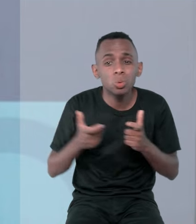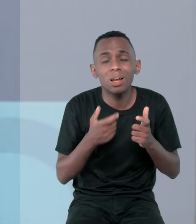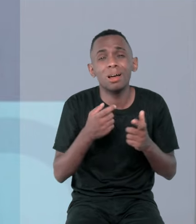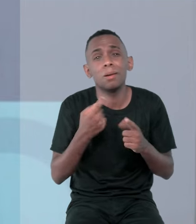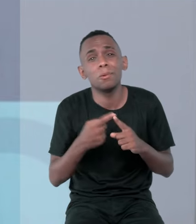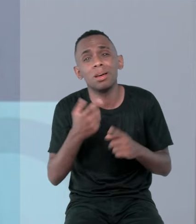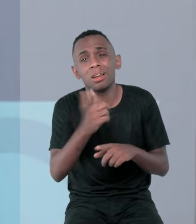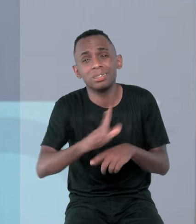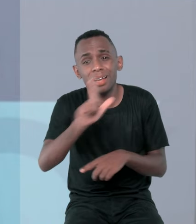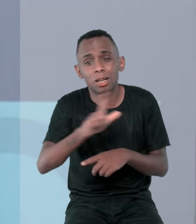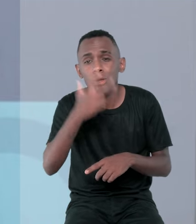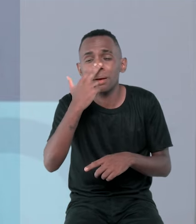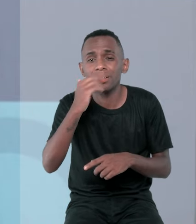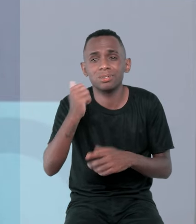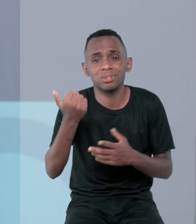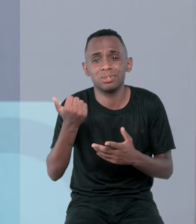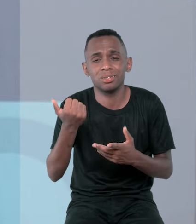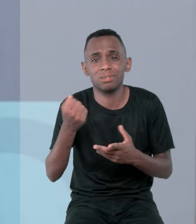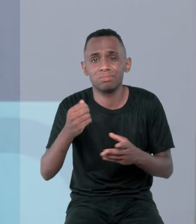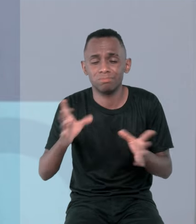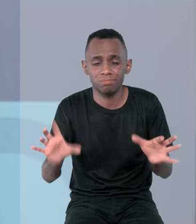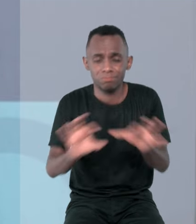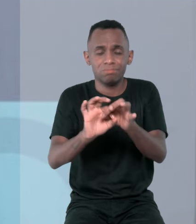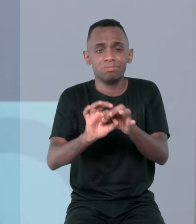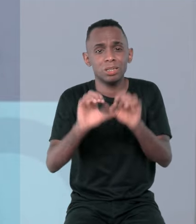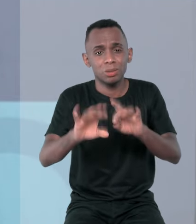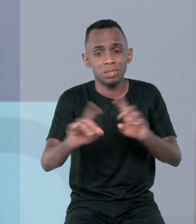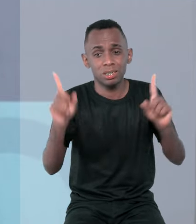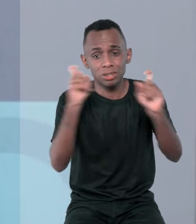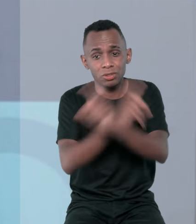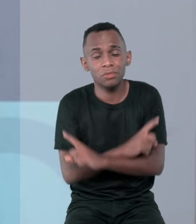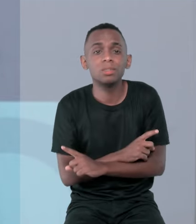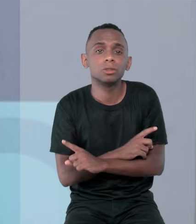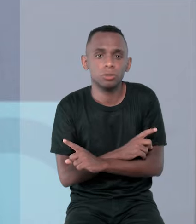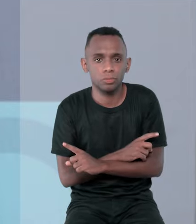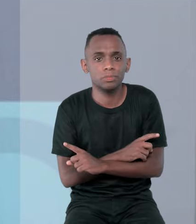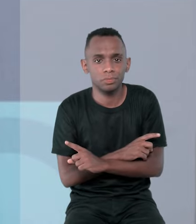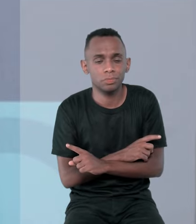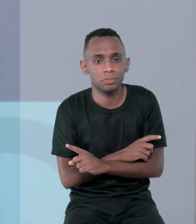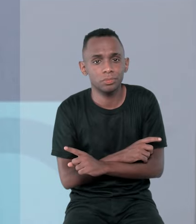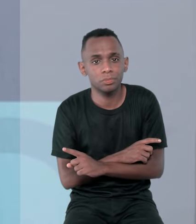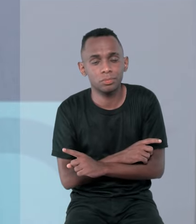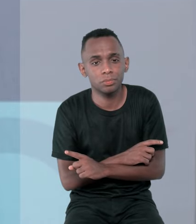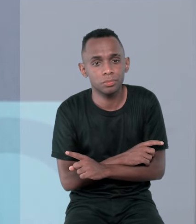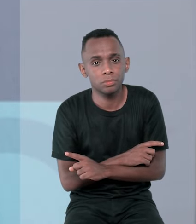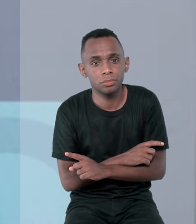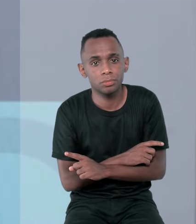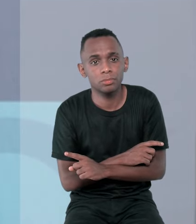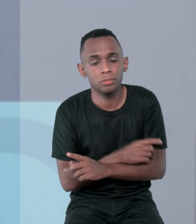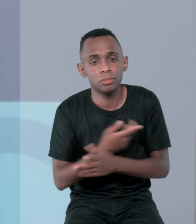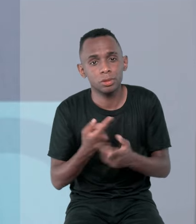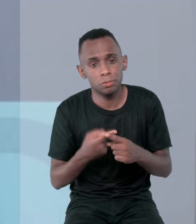educação. Eu digo, não cabe no sentido de que a literatura não se escolariza a educação. Não se escolariza